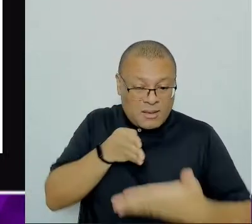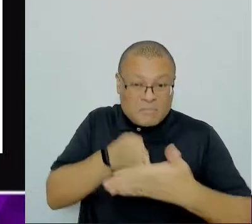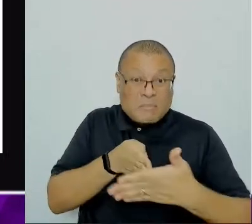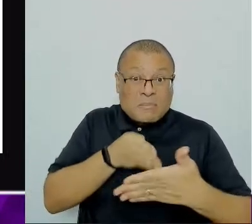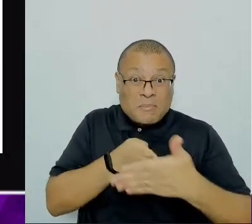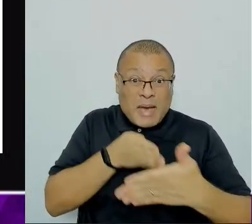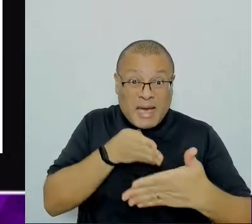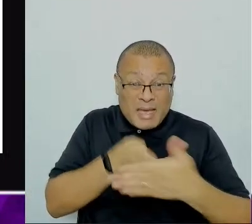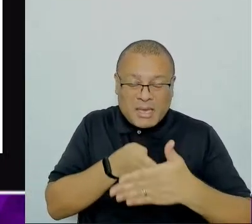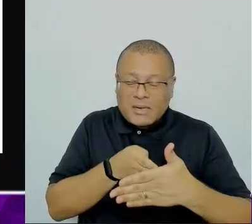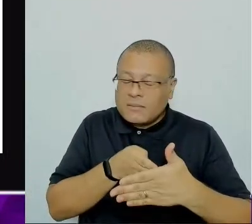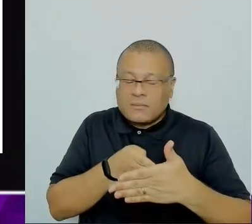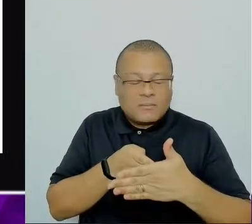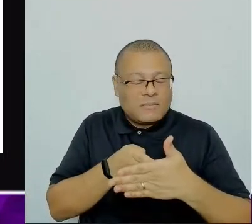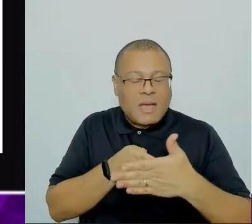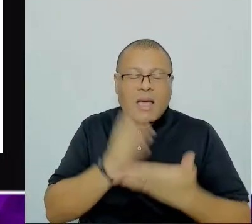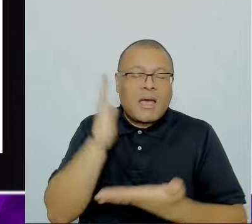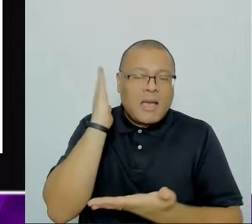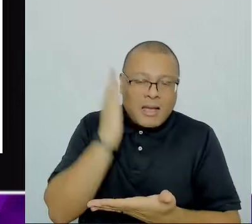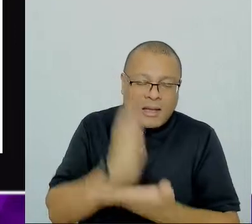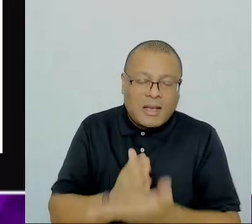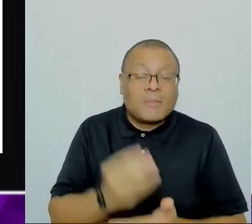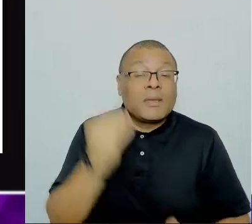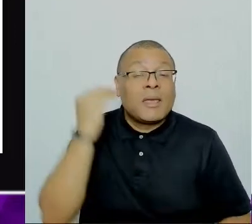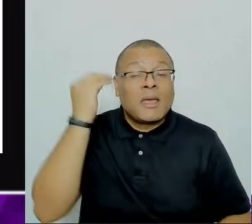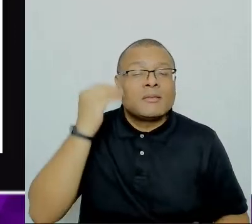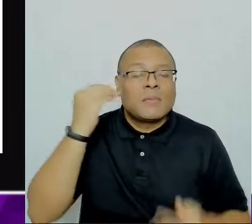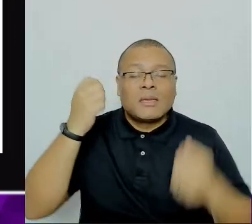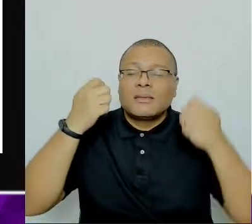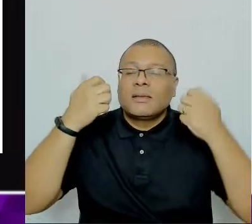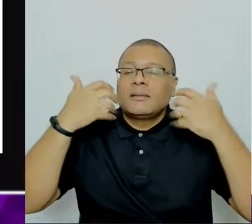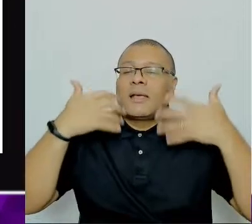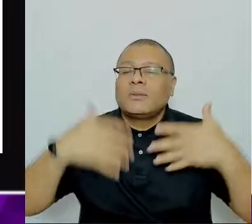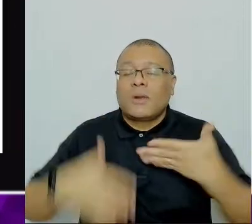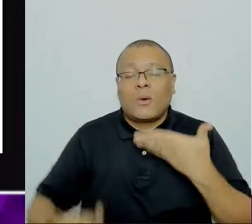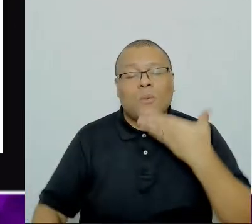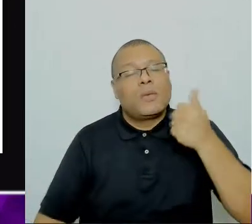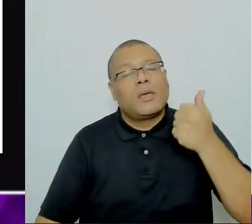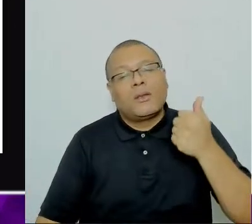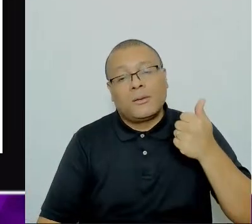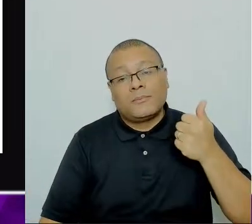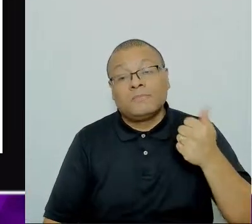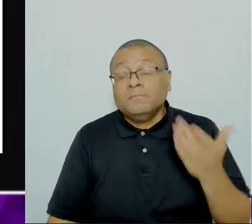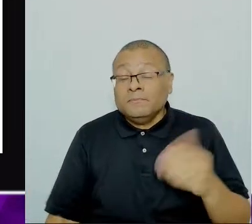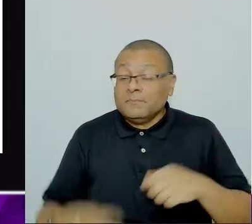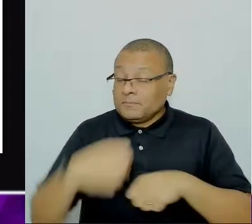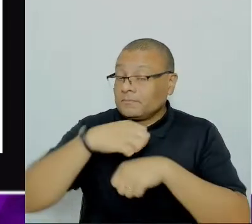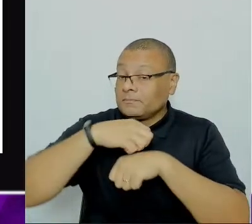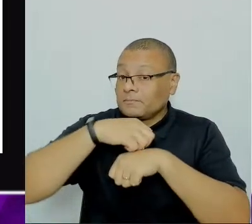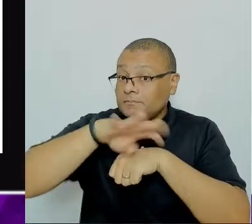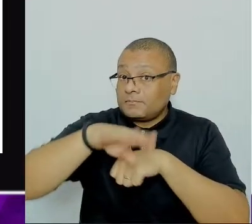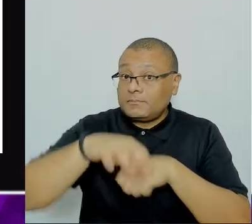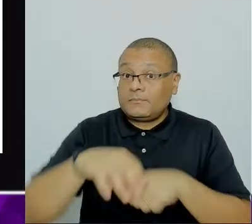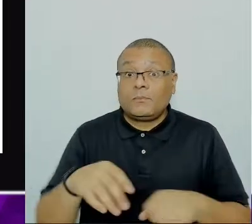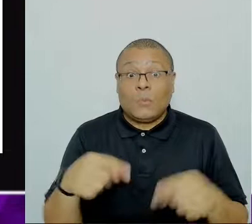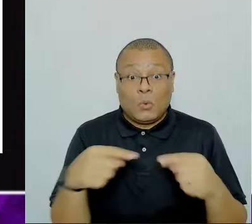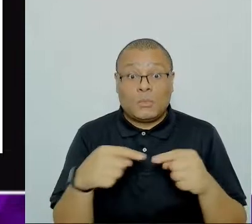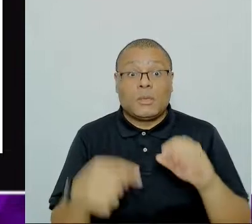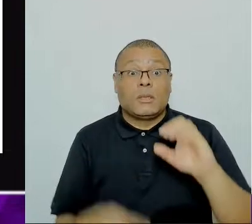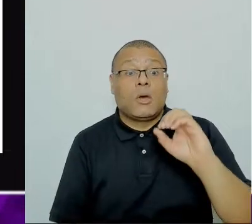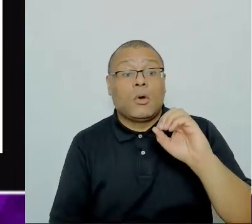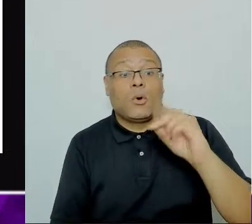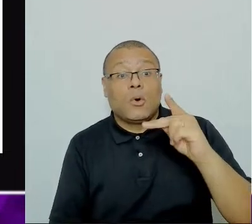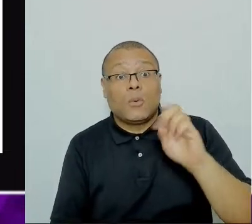essa experiência seja mais natural para todos. E aí acho que está aí a grande dica, porque que a gente está falando de Open Banking, né? Foi muito